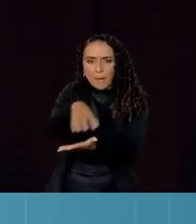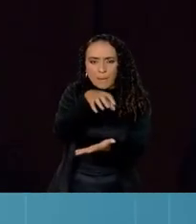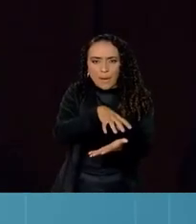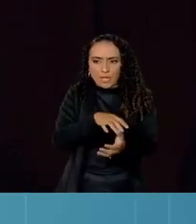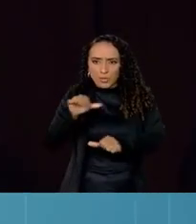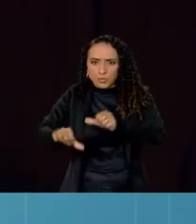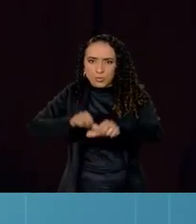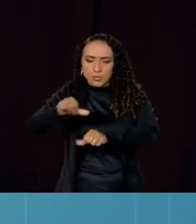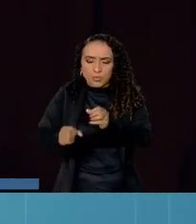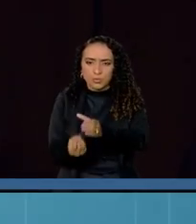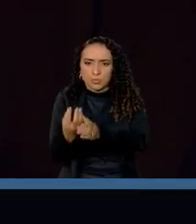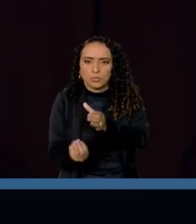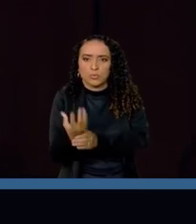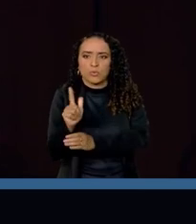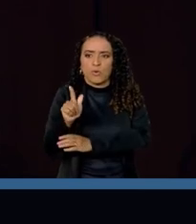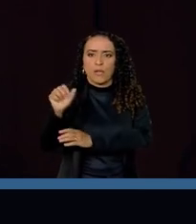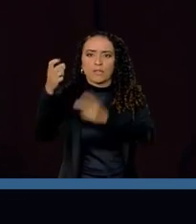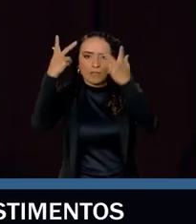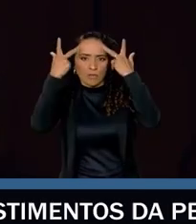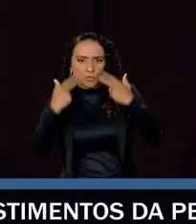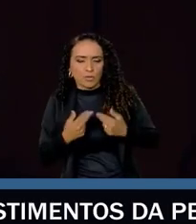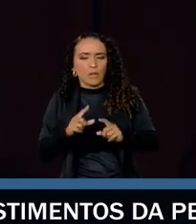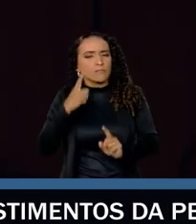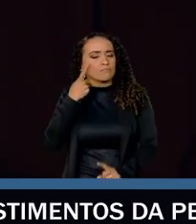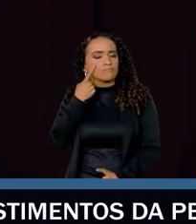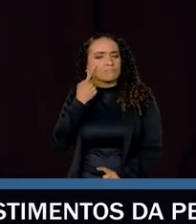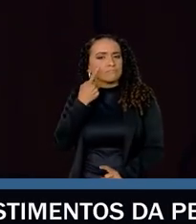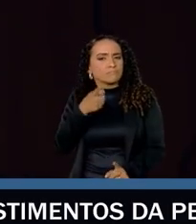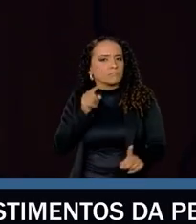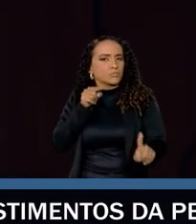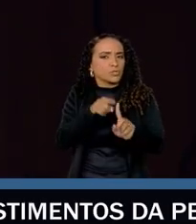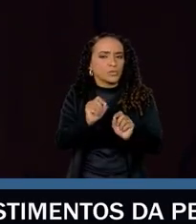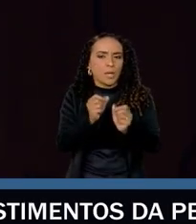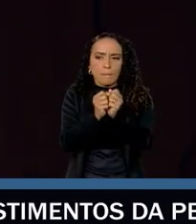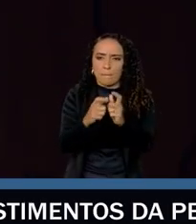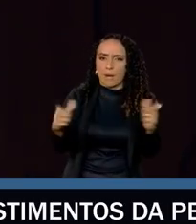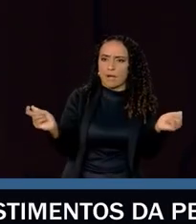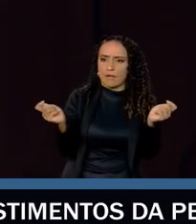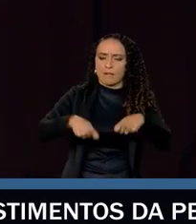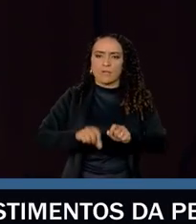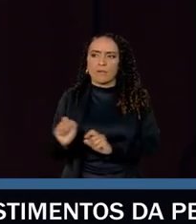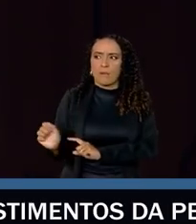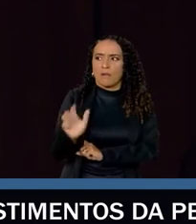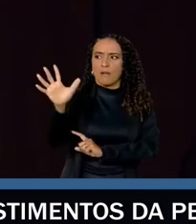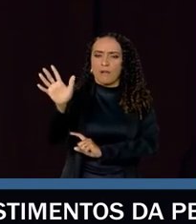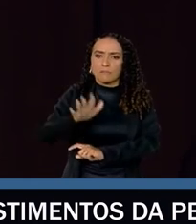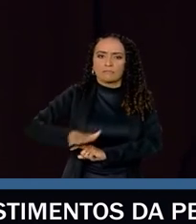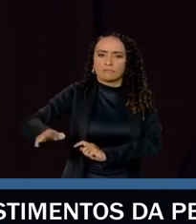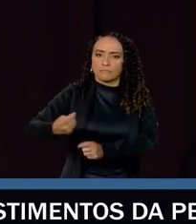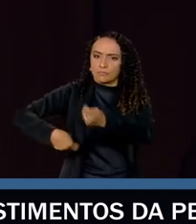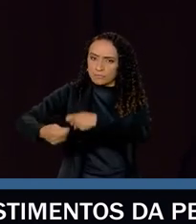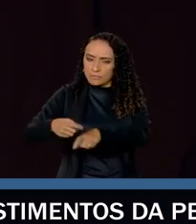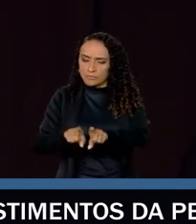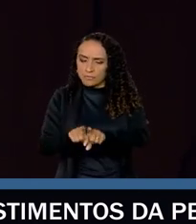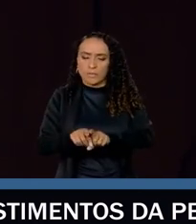estatal Magda chambriard assume a presidência da Petrobras com o desafio de administrar pressões políticas por